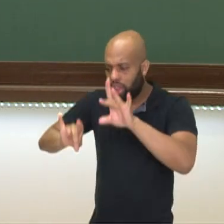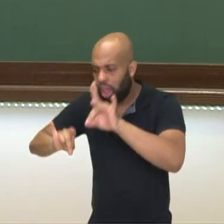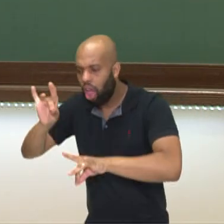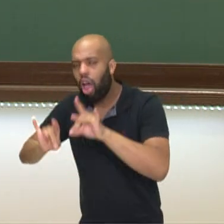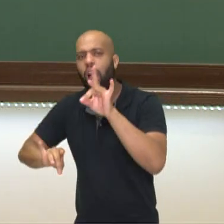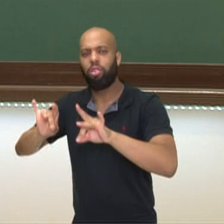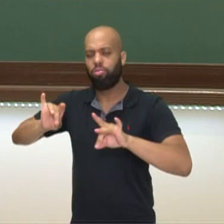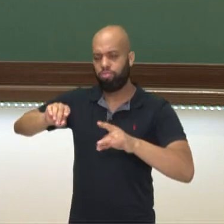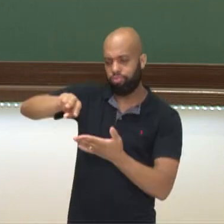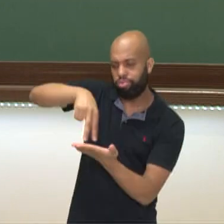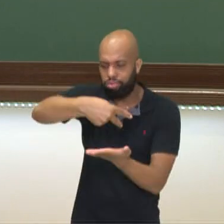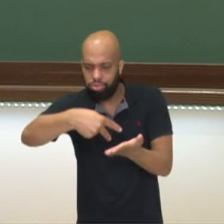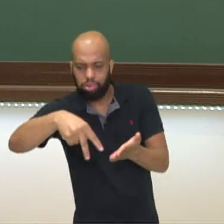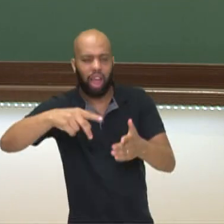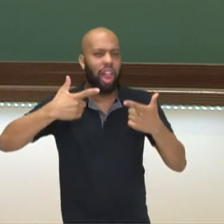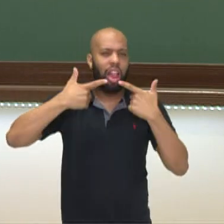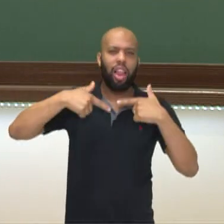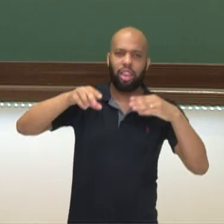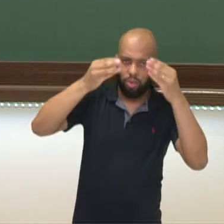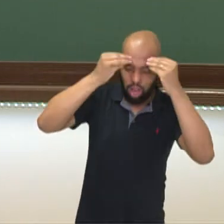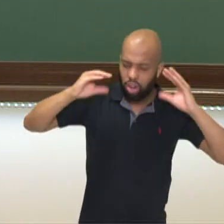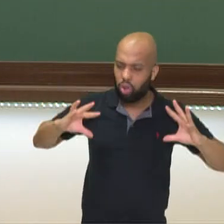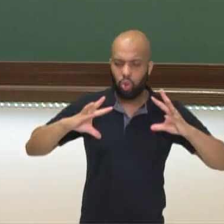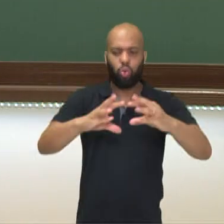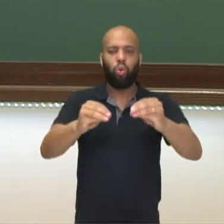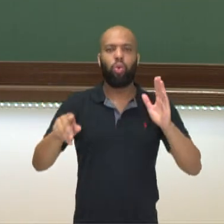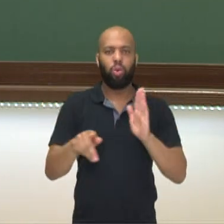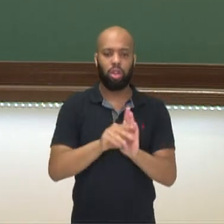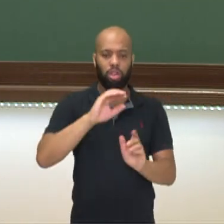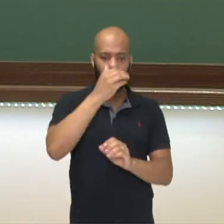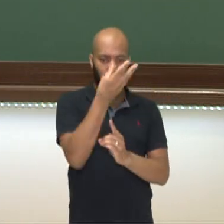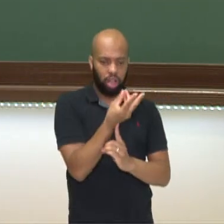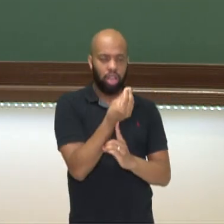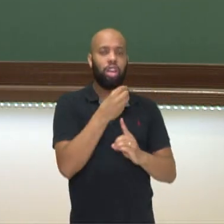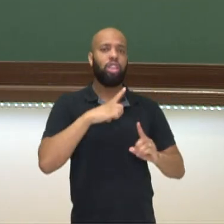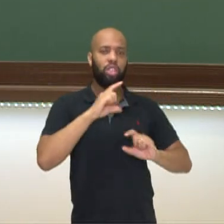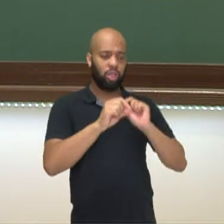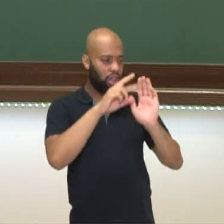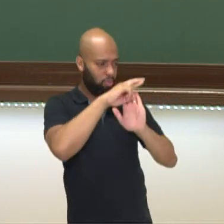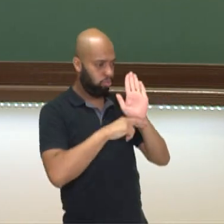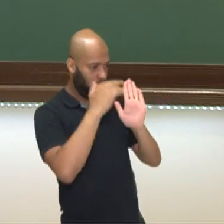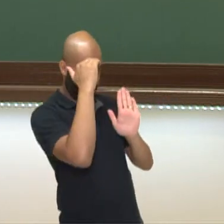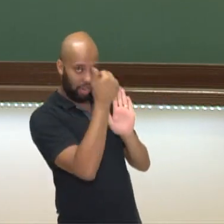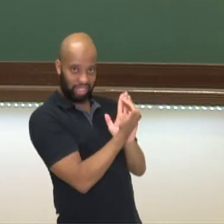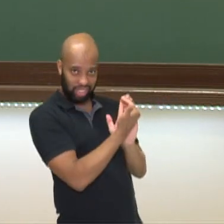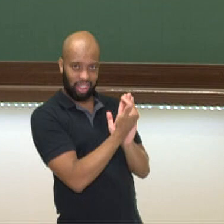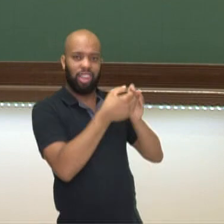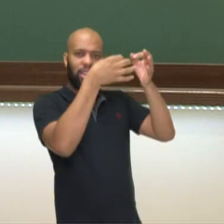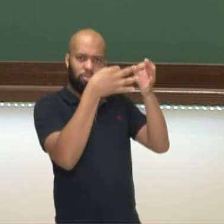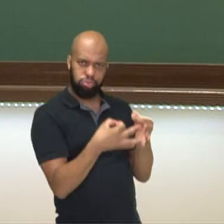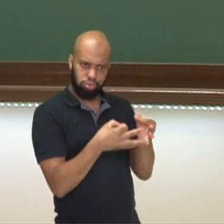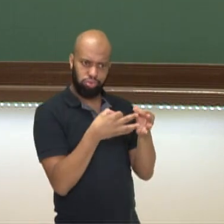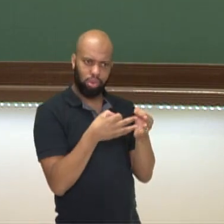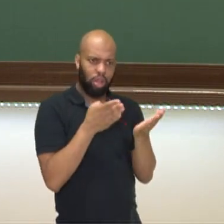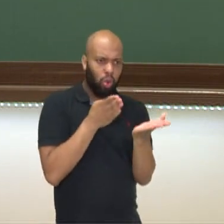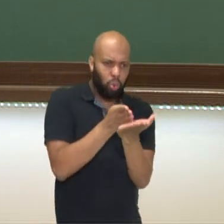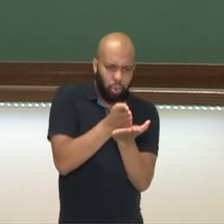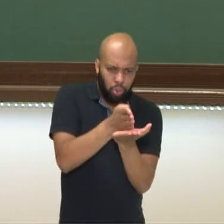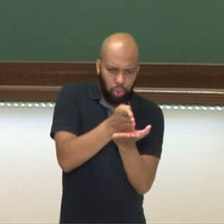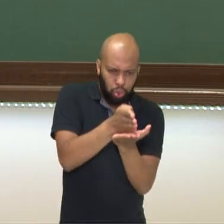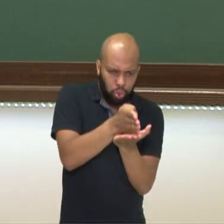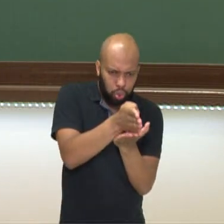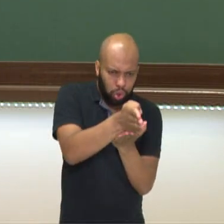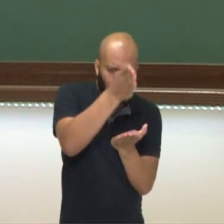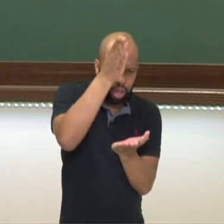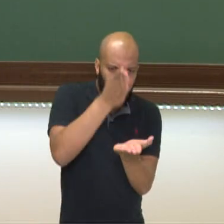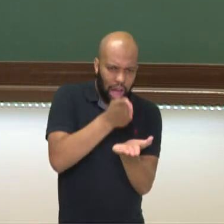dança, todas as linguagens artísticas seguiam padrões e regras muito bem estabelecidas por centenas de